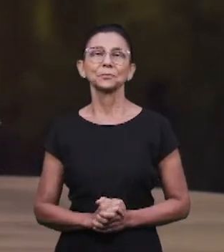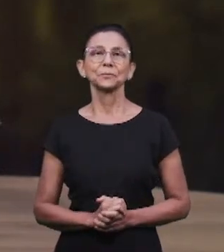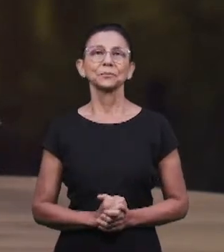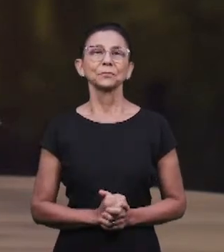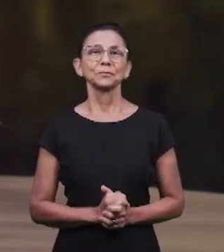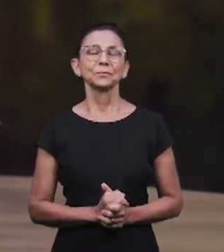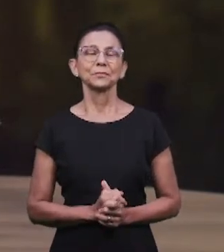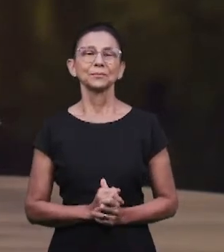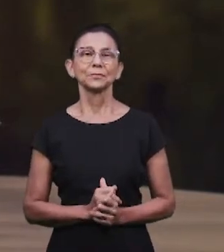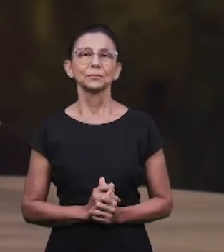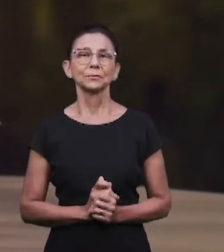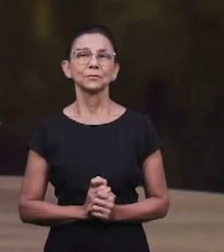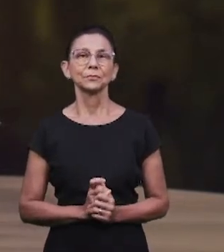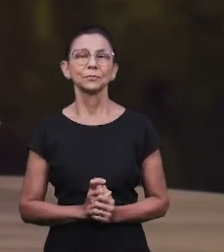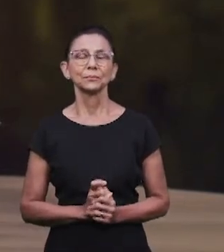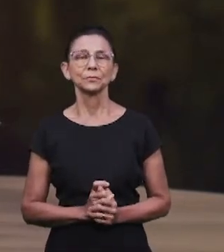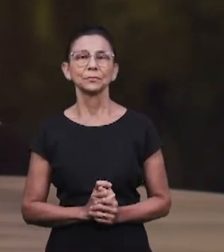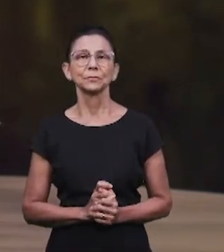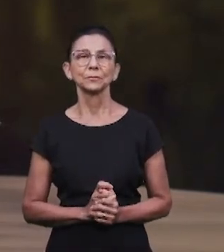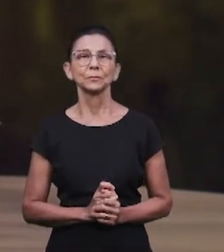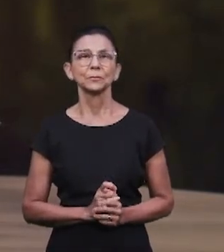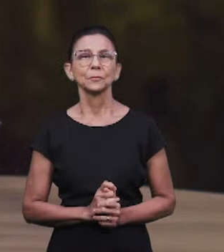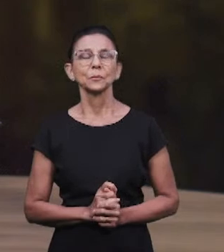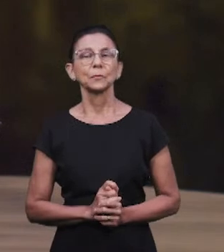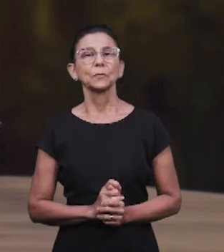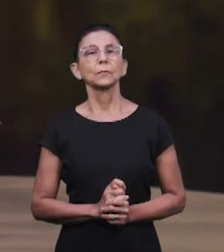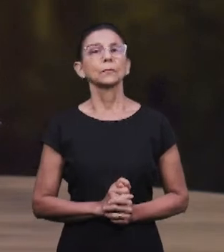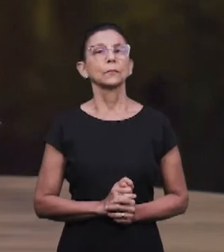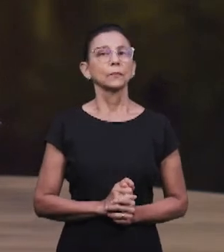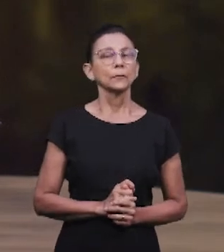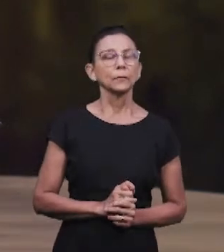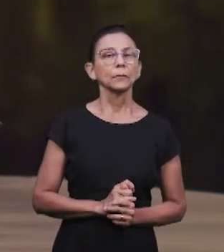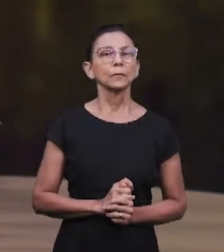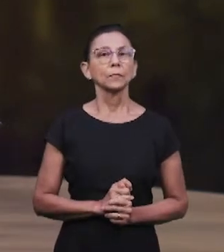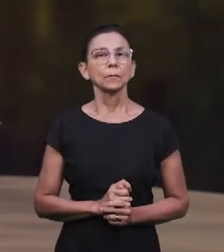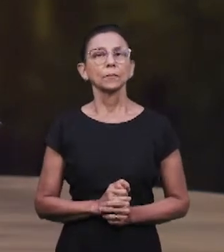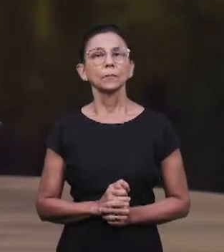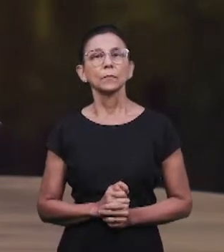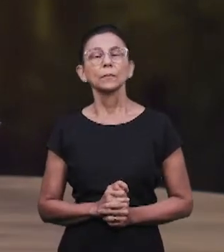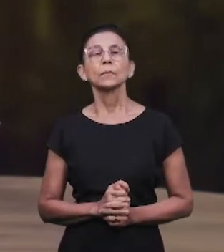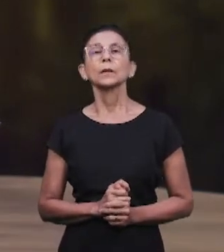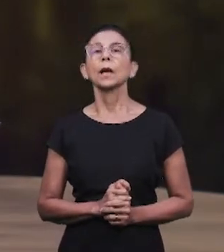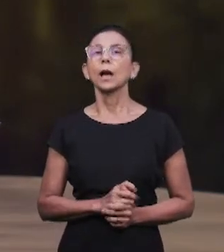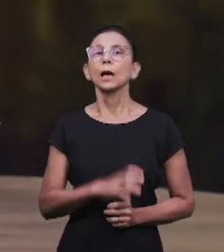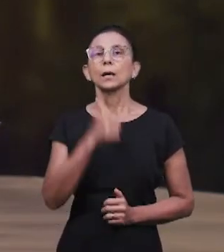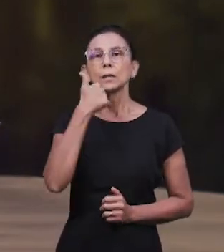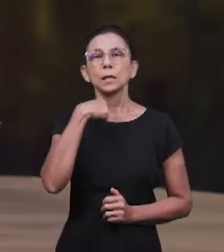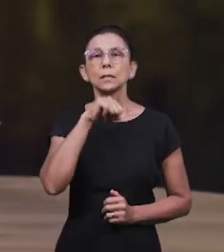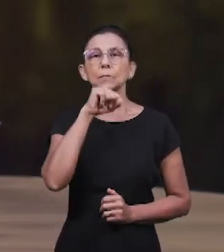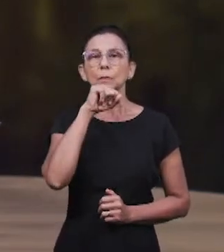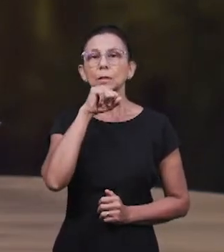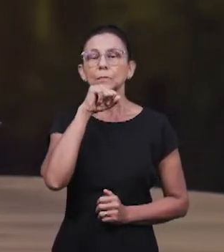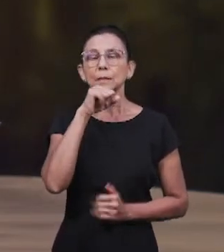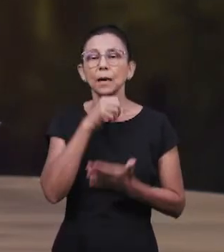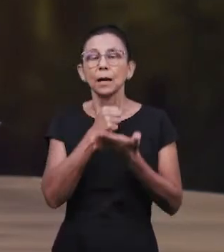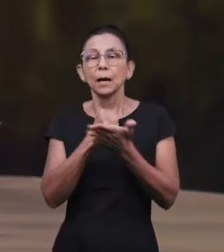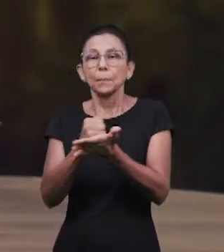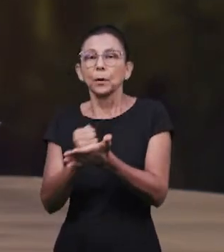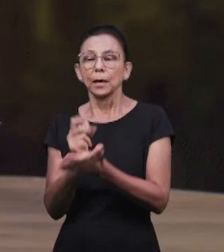ajudando-as e acompanha com dedicação o trabalho que as